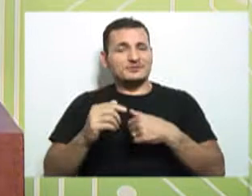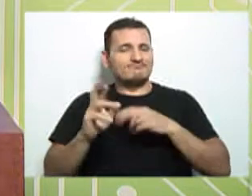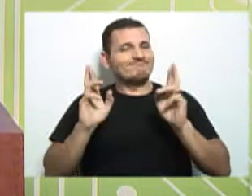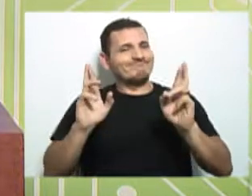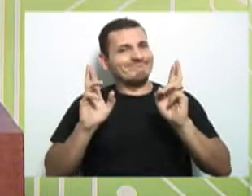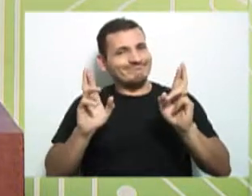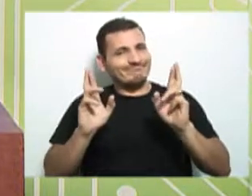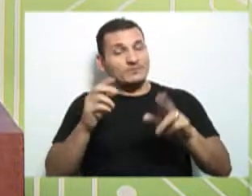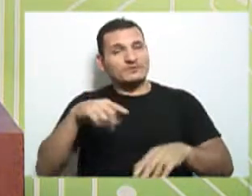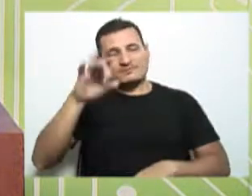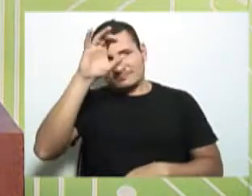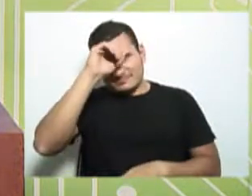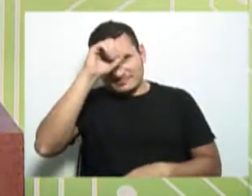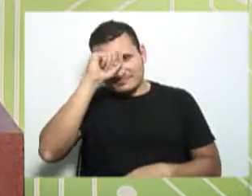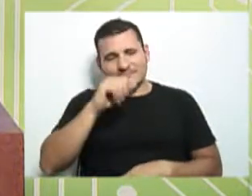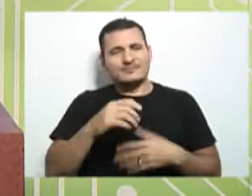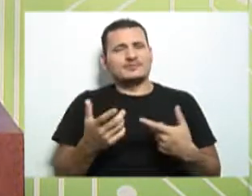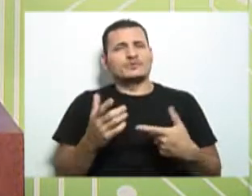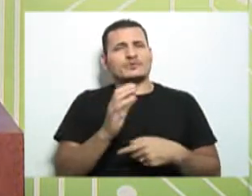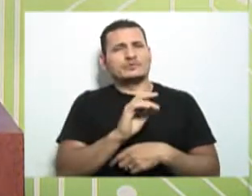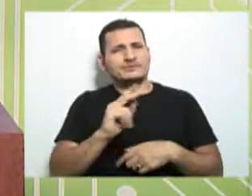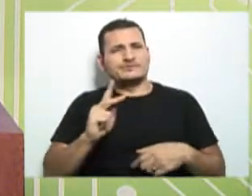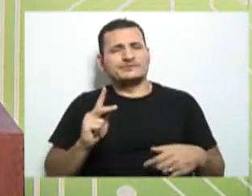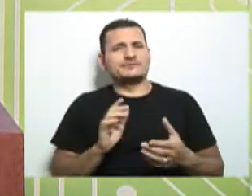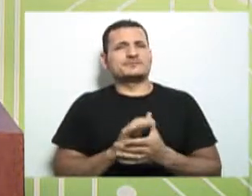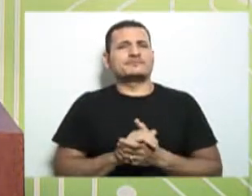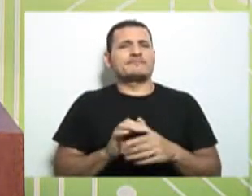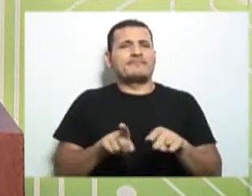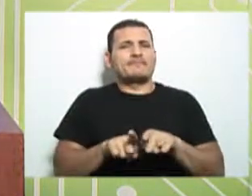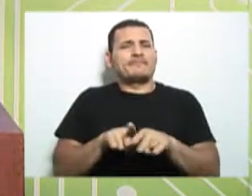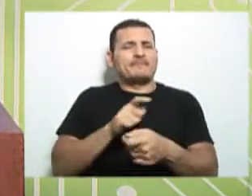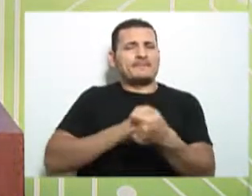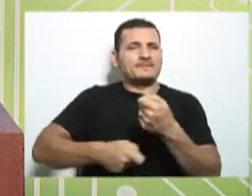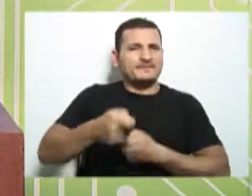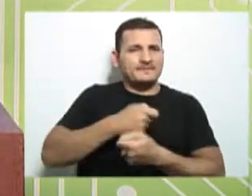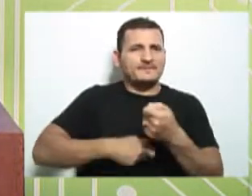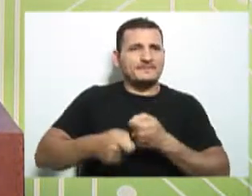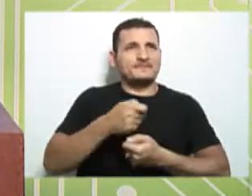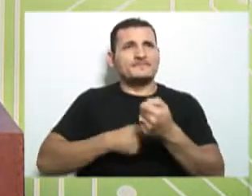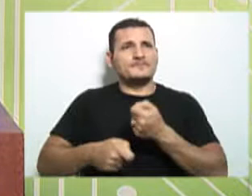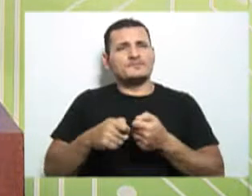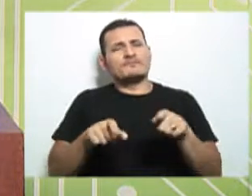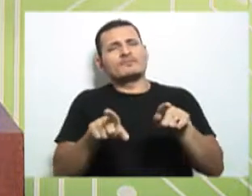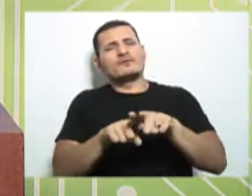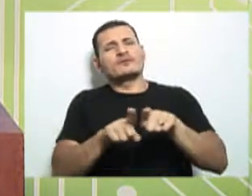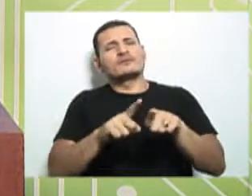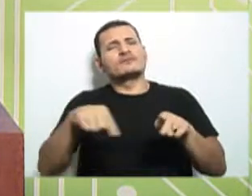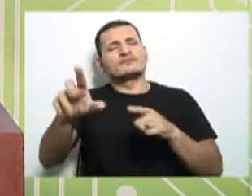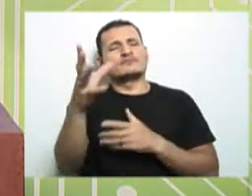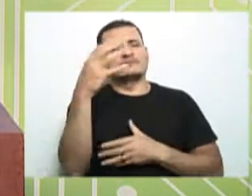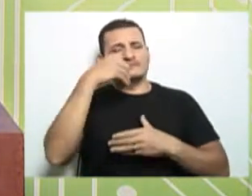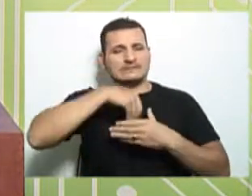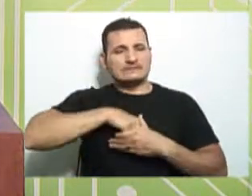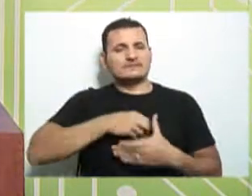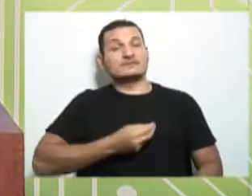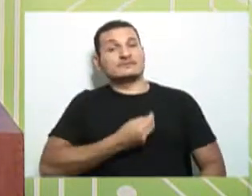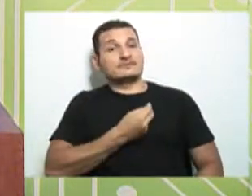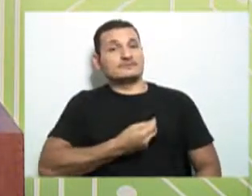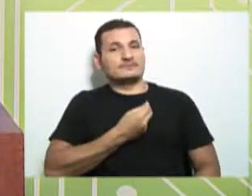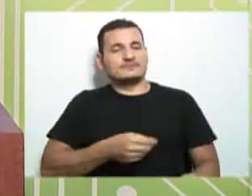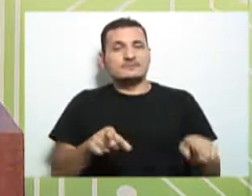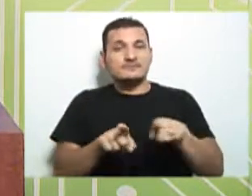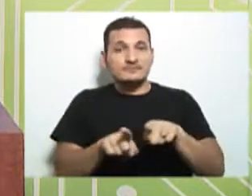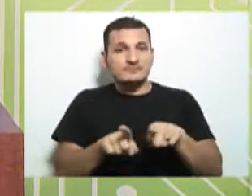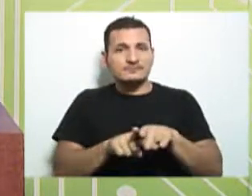coisa, não só para o cooperativismo, não só para lidar com a negociação, mas que tenha ficado alguma coisa para a vida também. Que